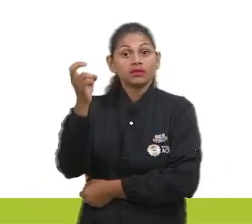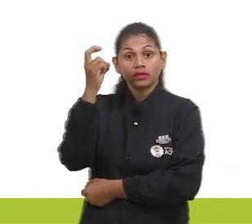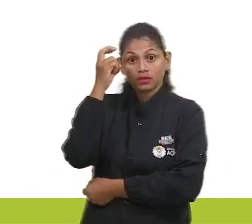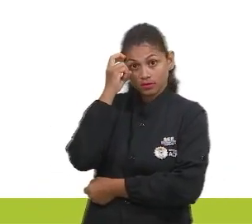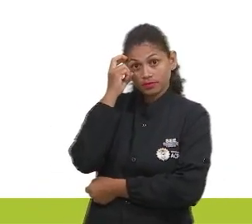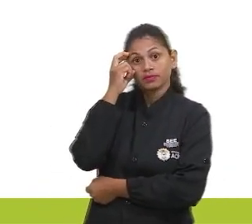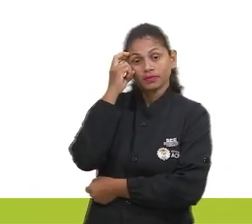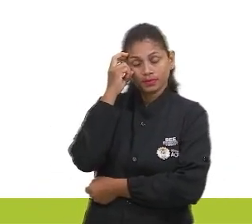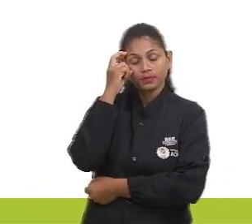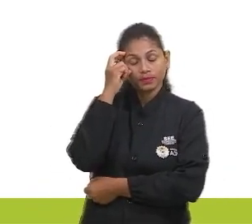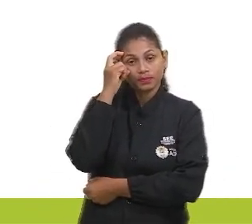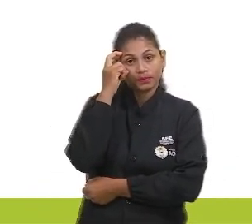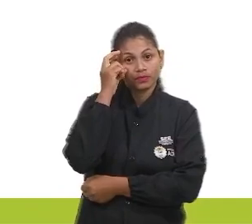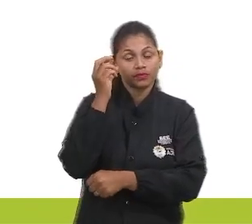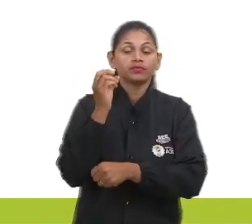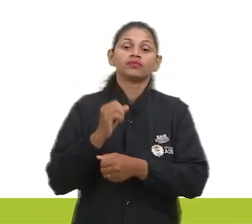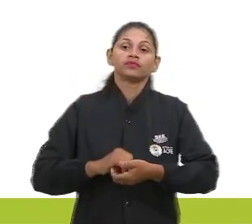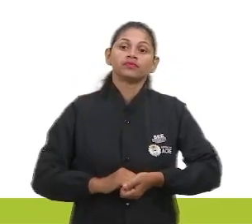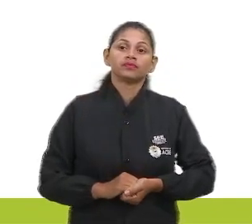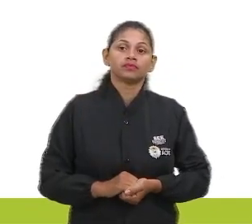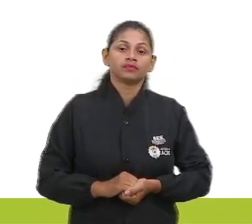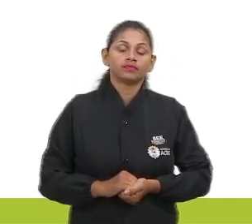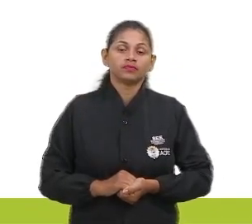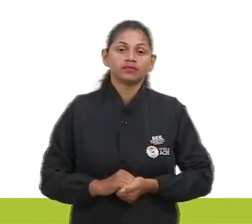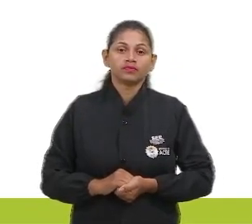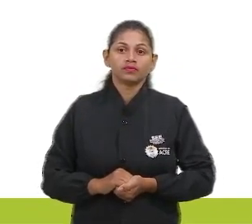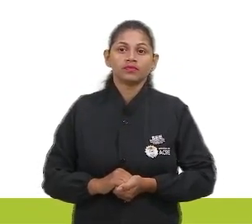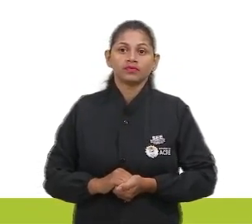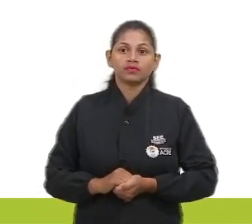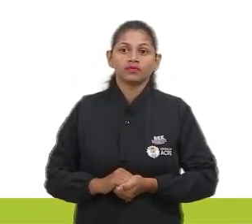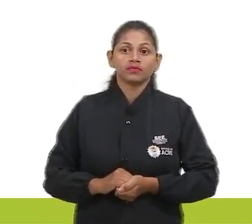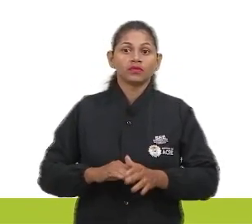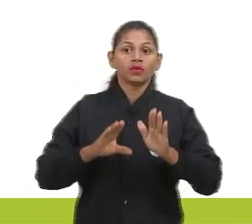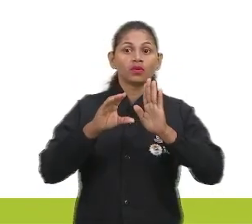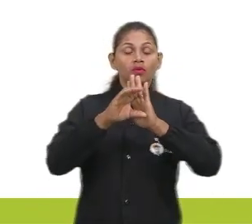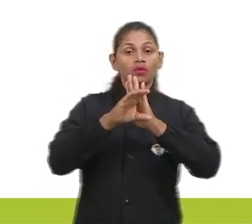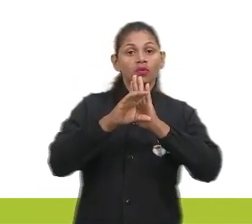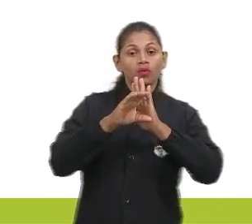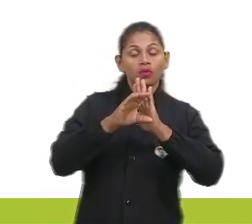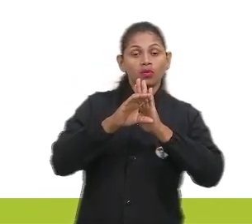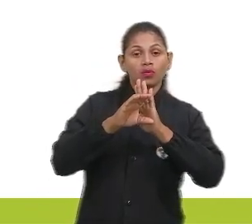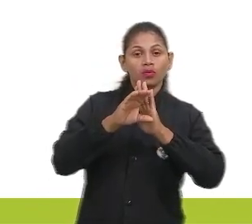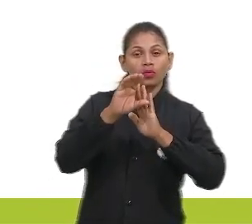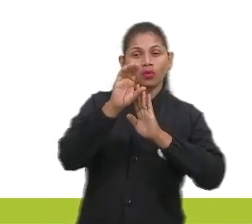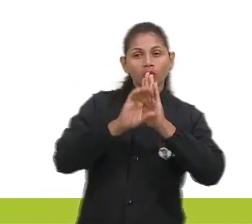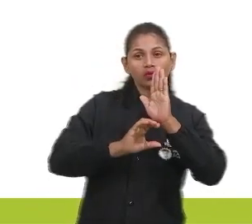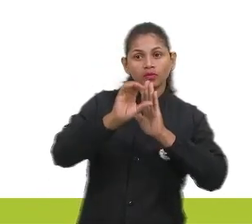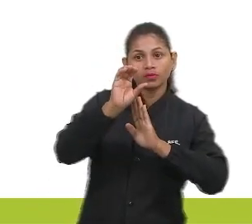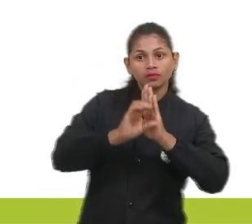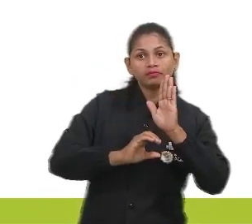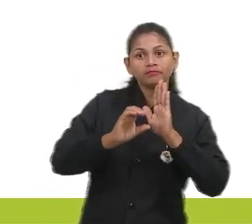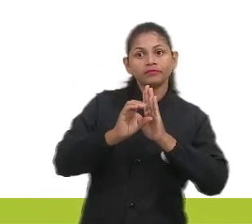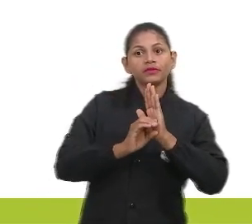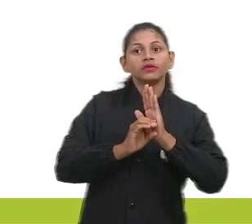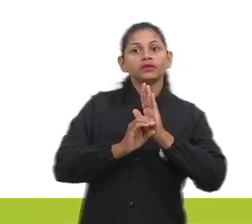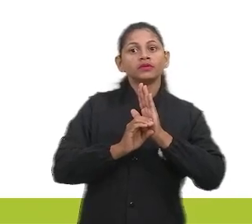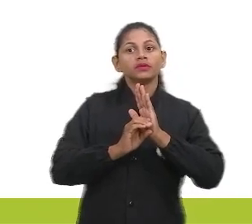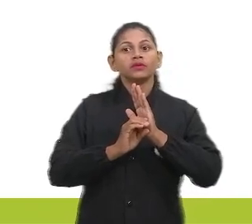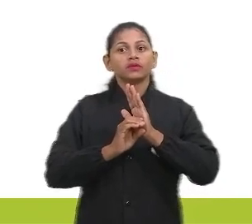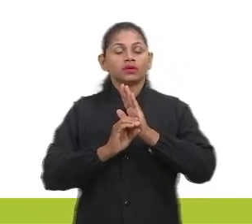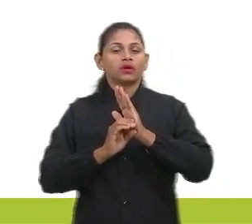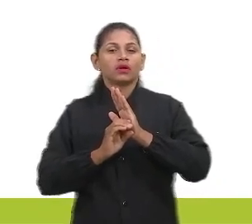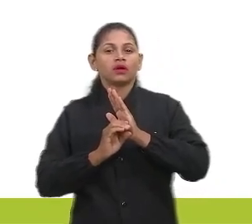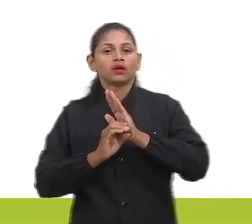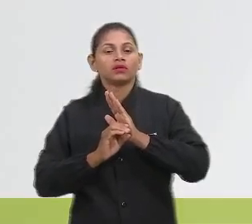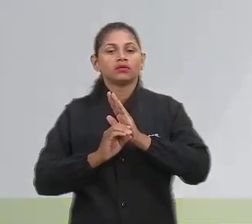Esse conteúdo aí do jogo teatral, ele está na unidade 4 desse caderno, certo? O